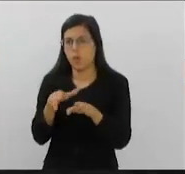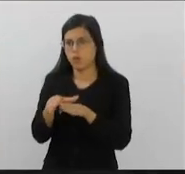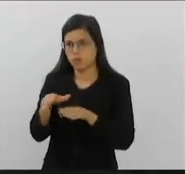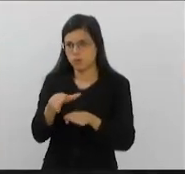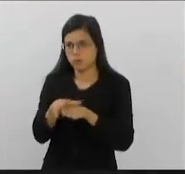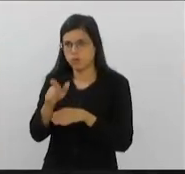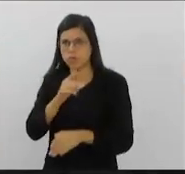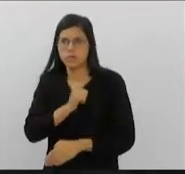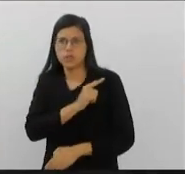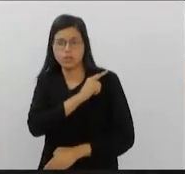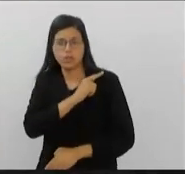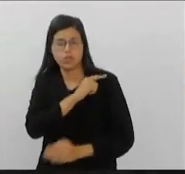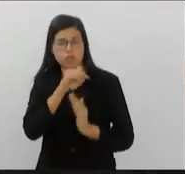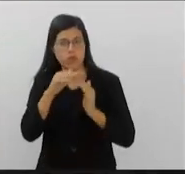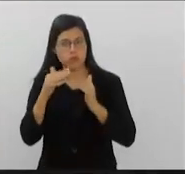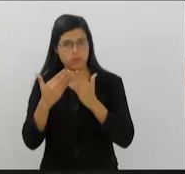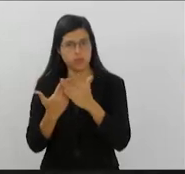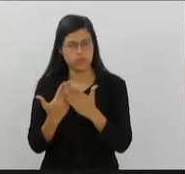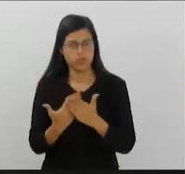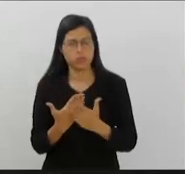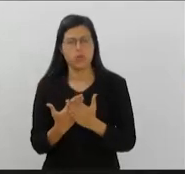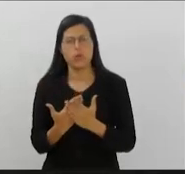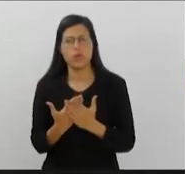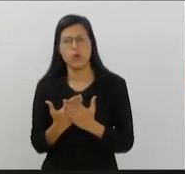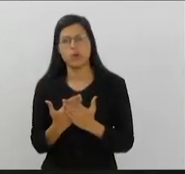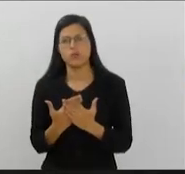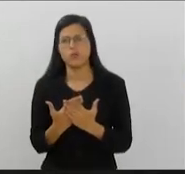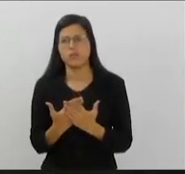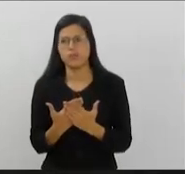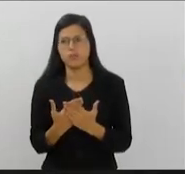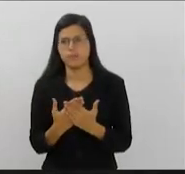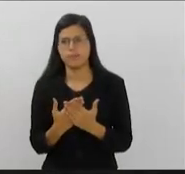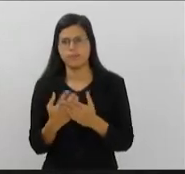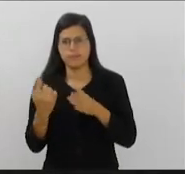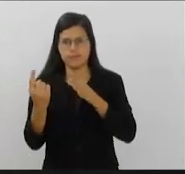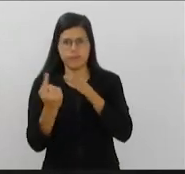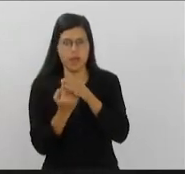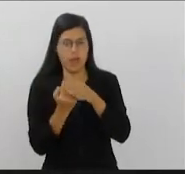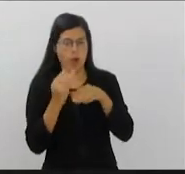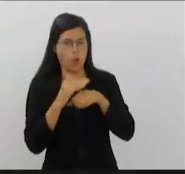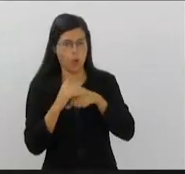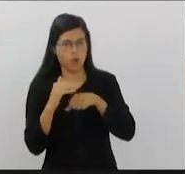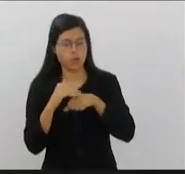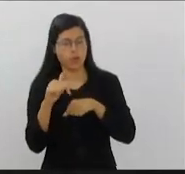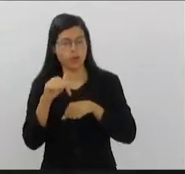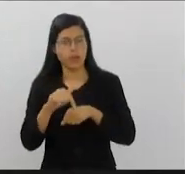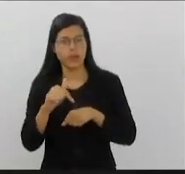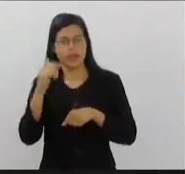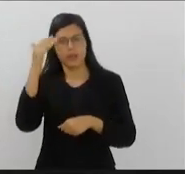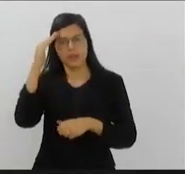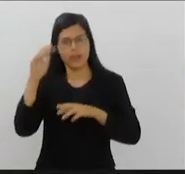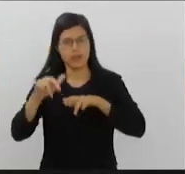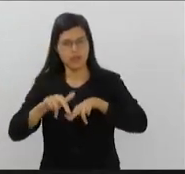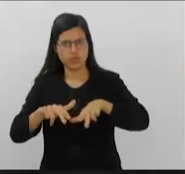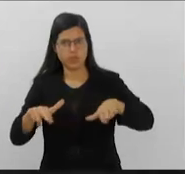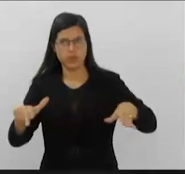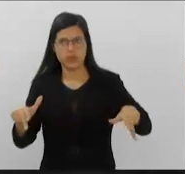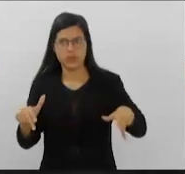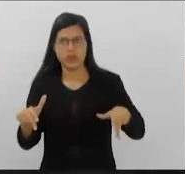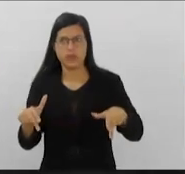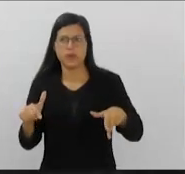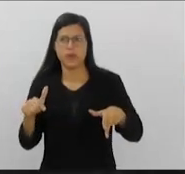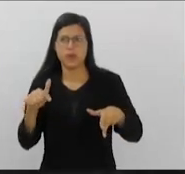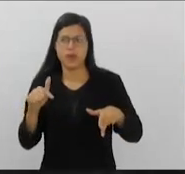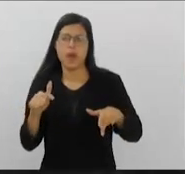a gestão escolar que seja acolhedora e que entenda que a diversidade é um dos maiores ativos do nosso